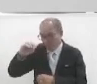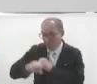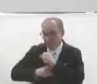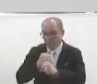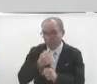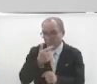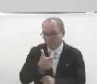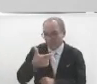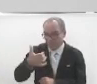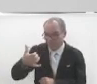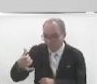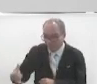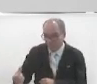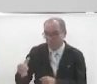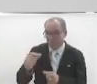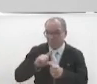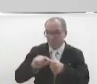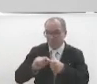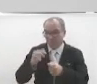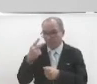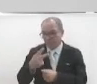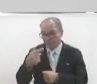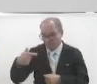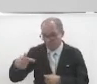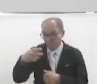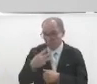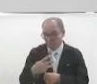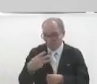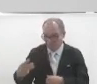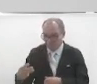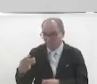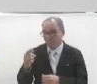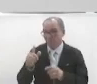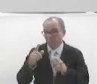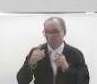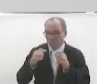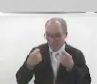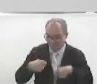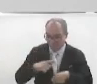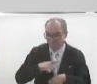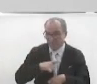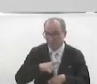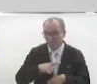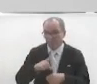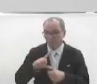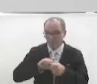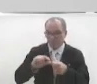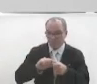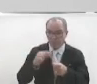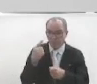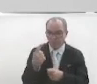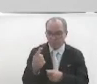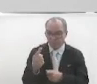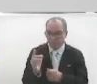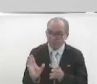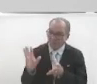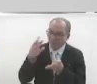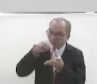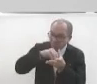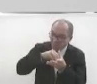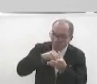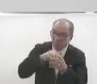na estrutura dos artigos 27 e 33 e dá outras providências o artigo um adiciona